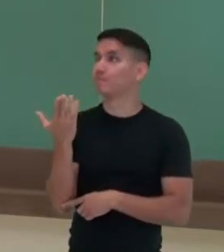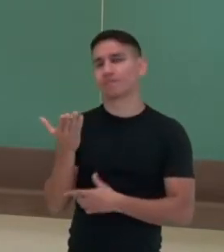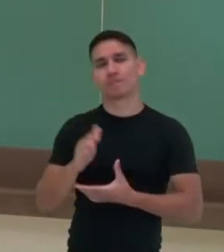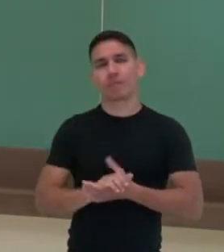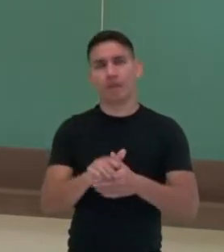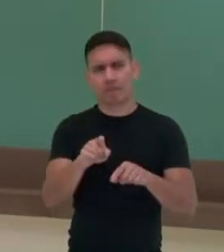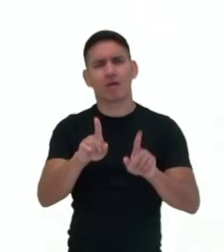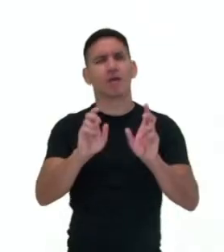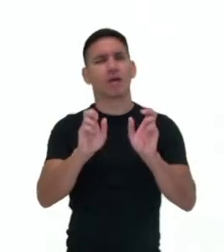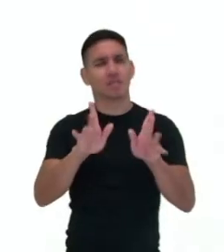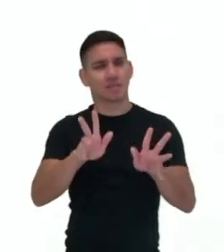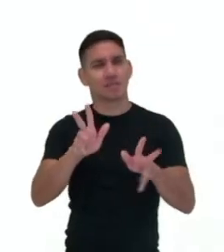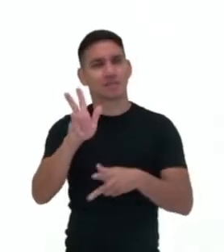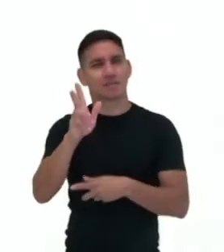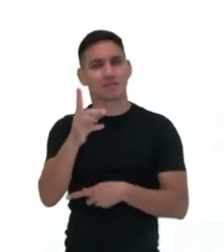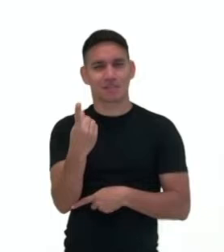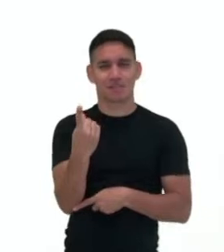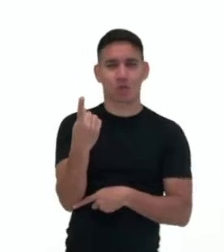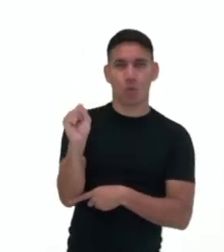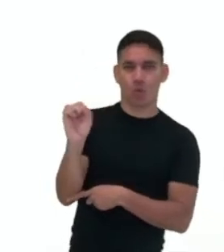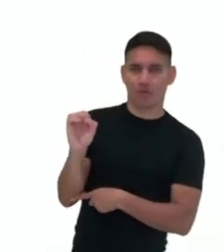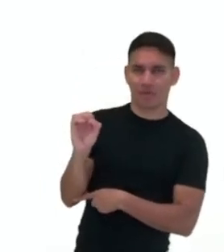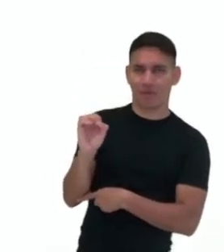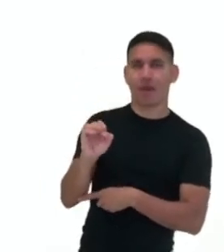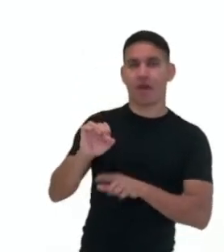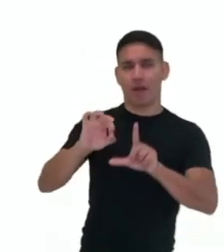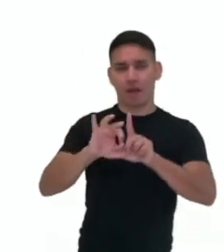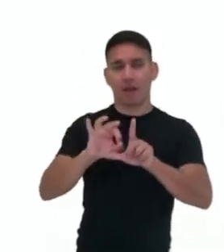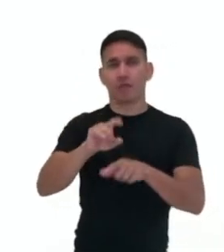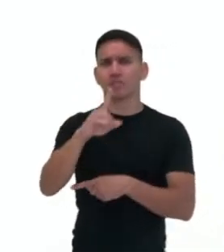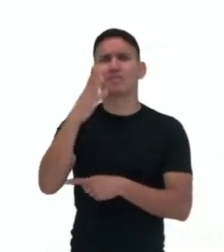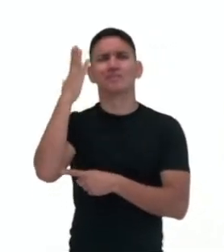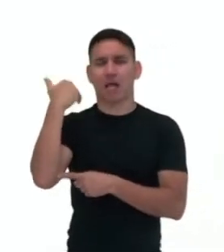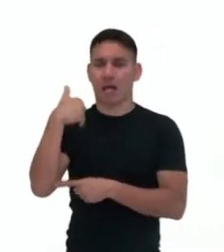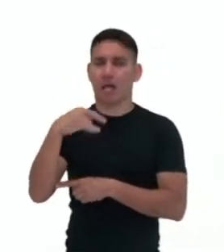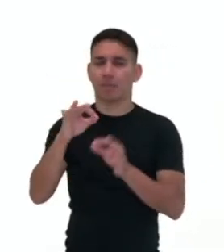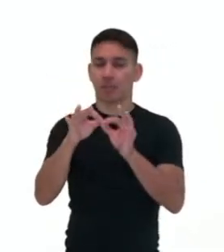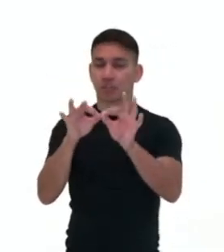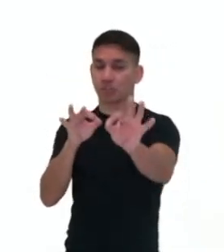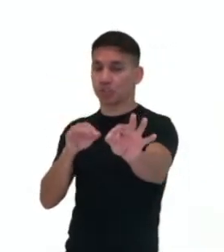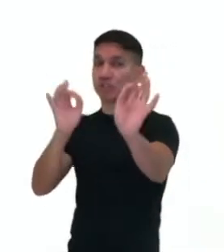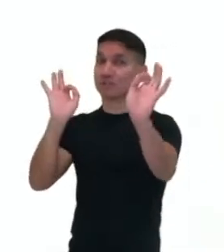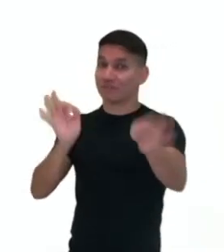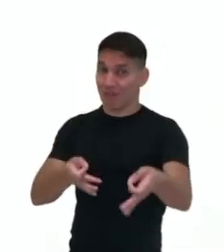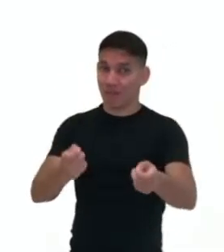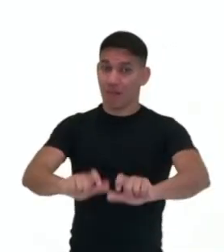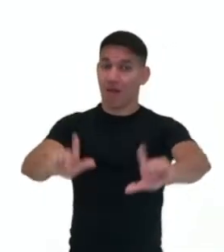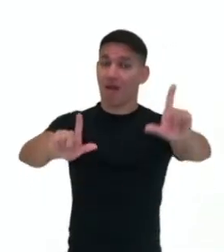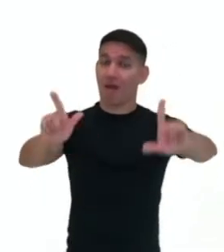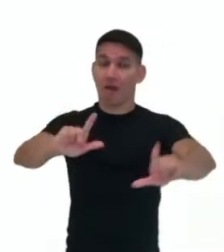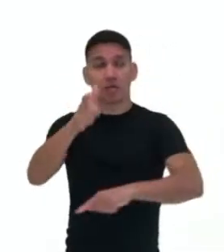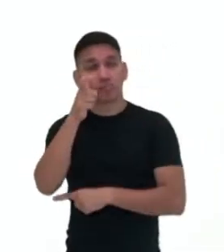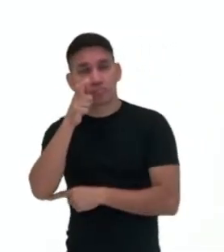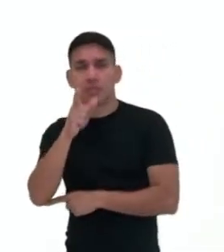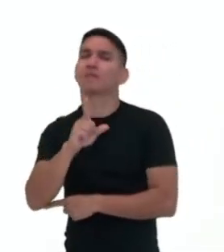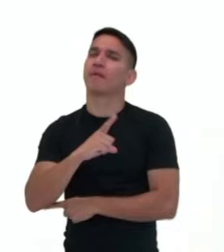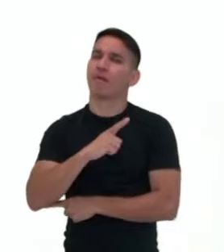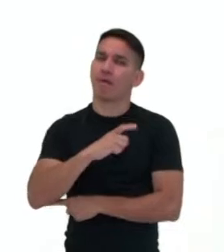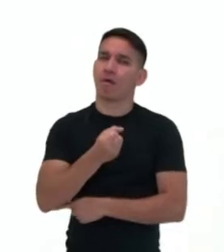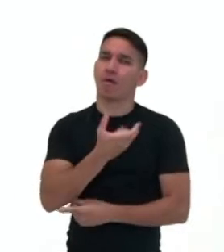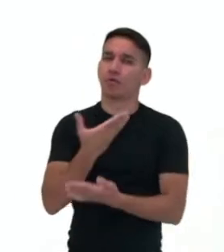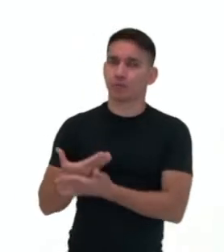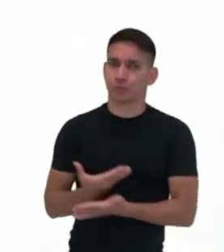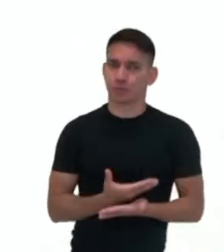você sabia que existe uma distância ideal para assistir televisão? Isso mesmo, existem alguns estudos que afirmam isso. E essa